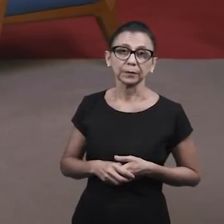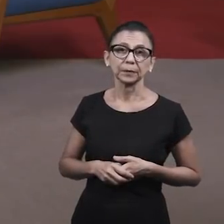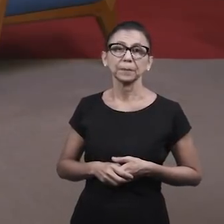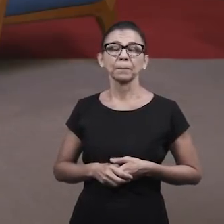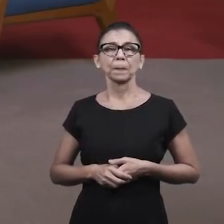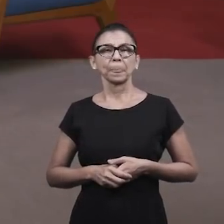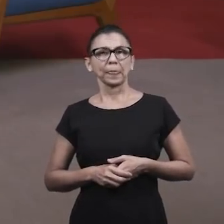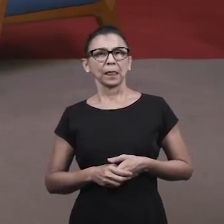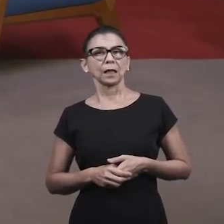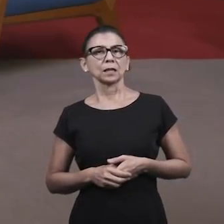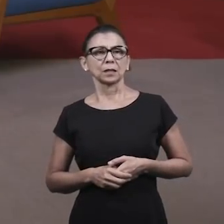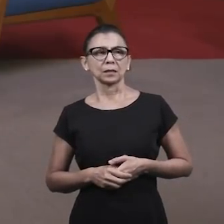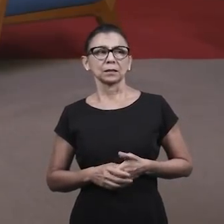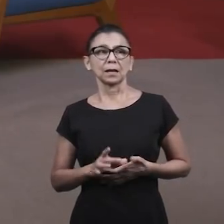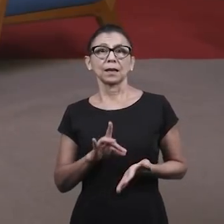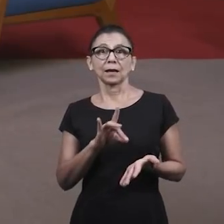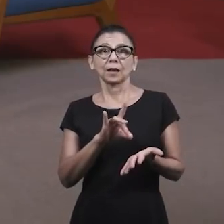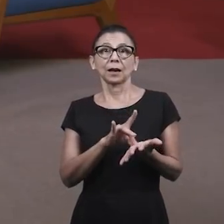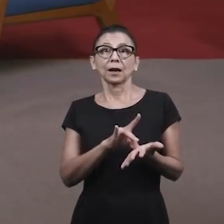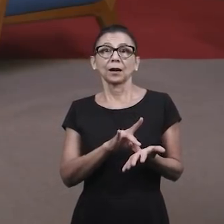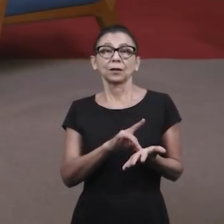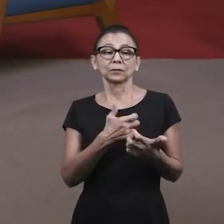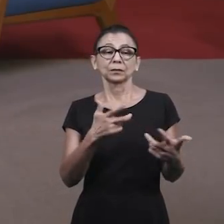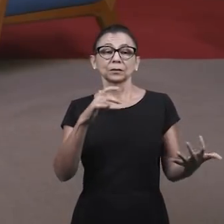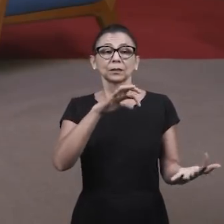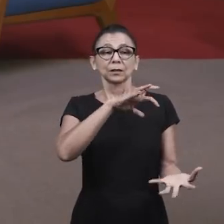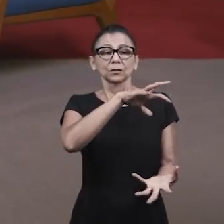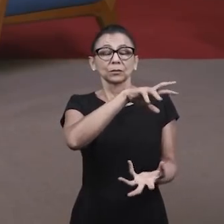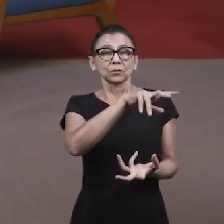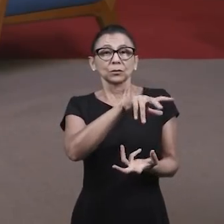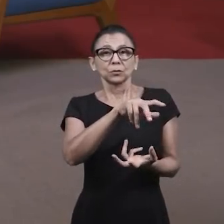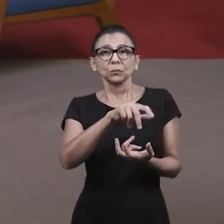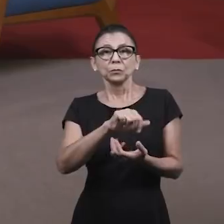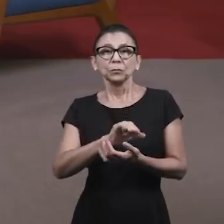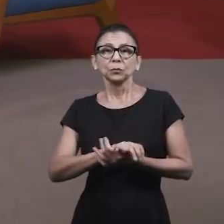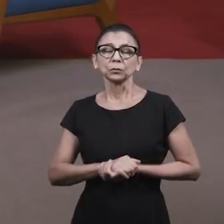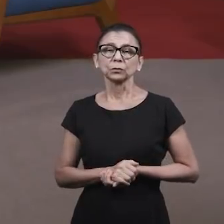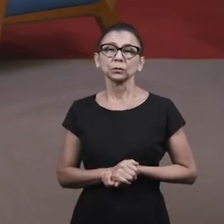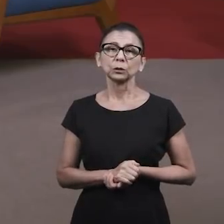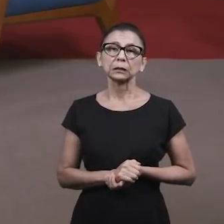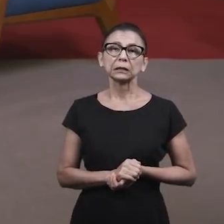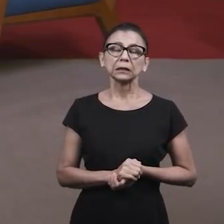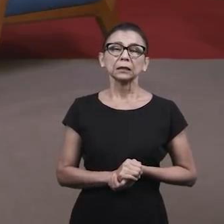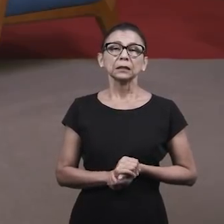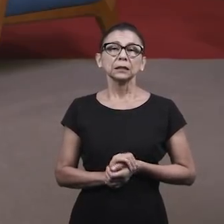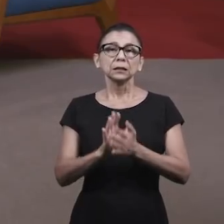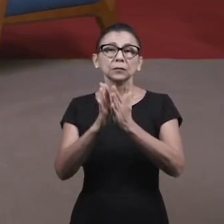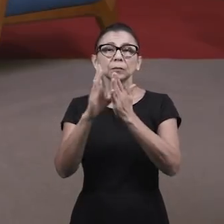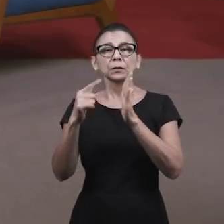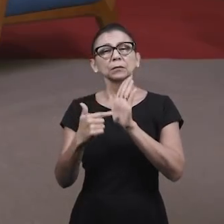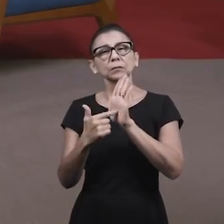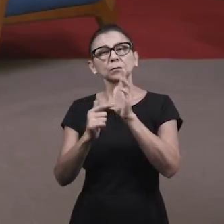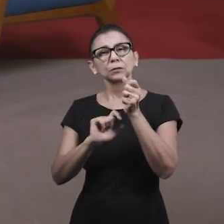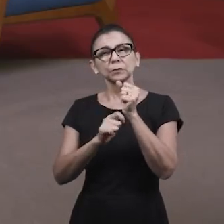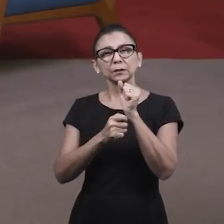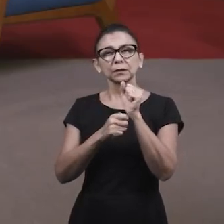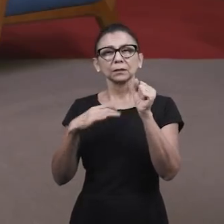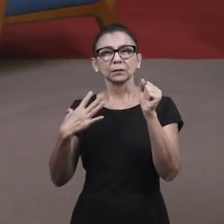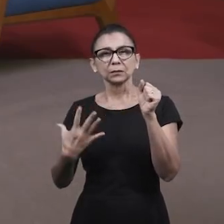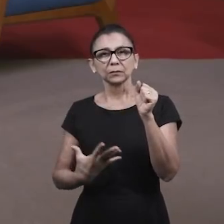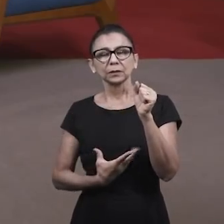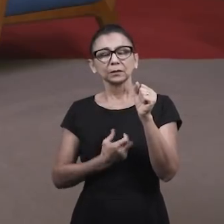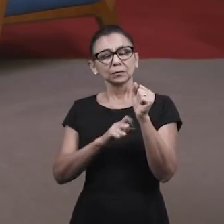Mas a primeira coisa nessa ação, nessa busca por descobrir os mistérios